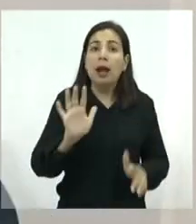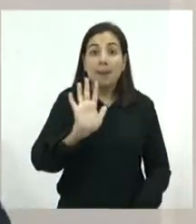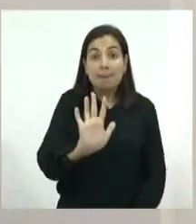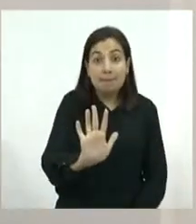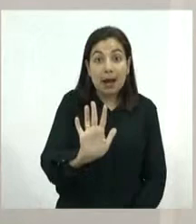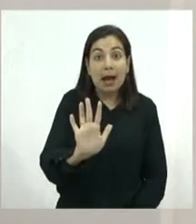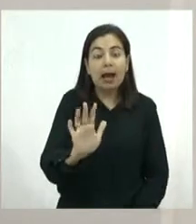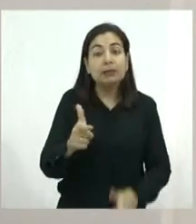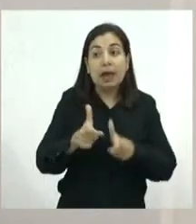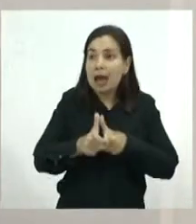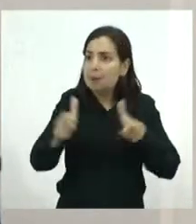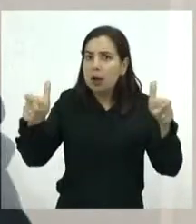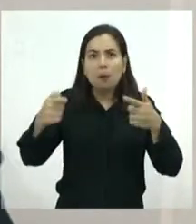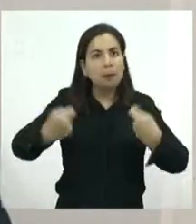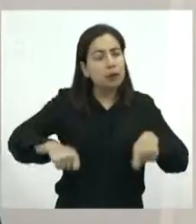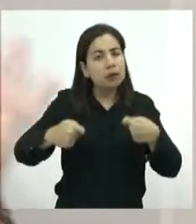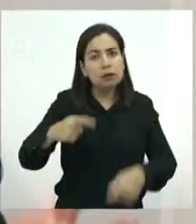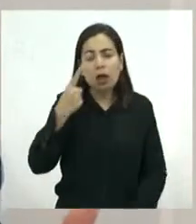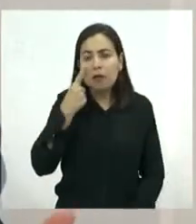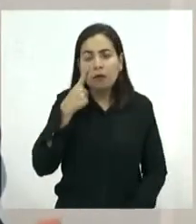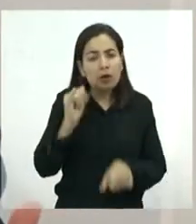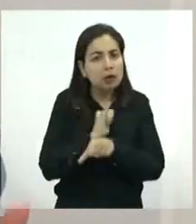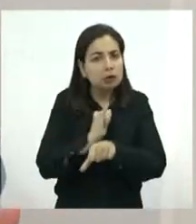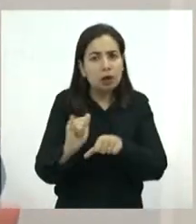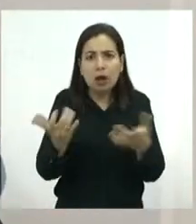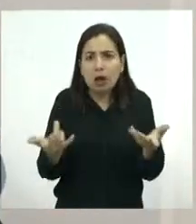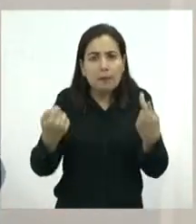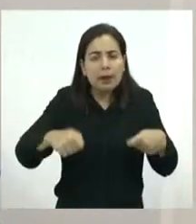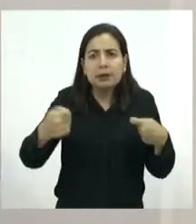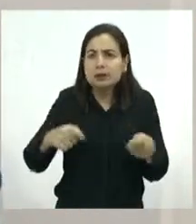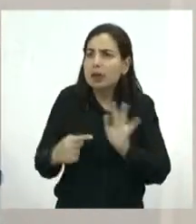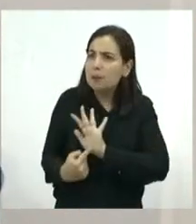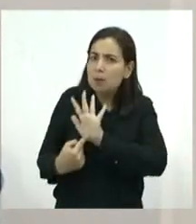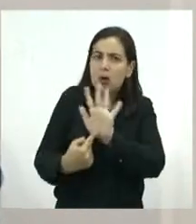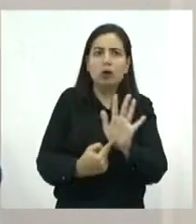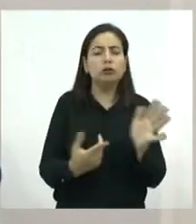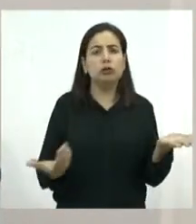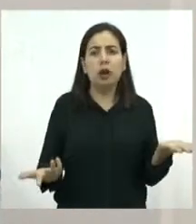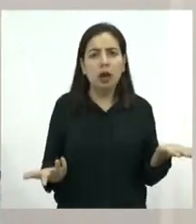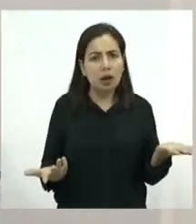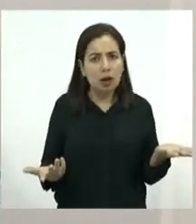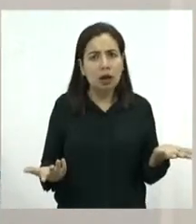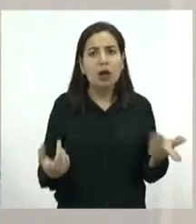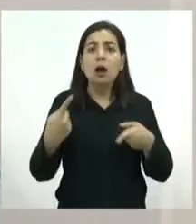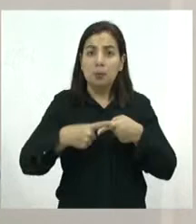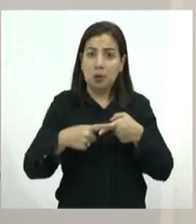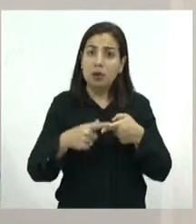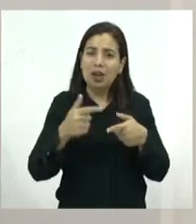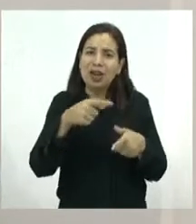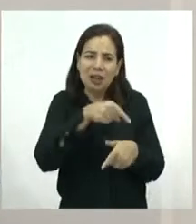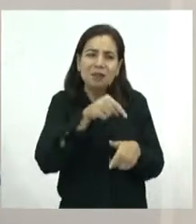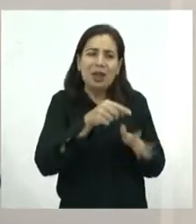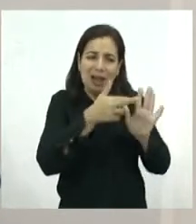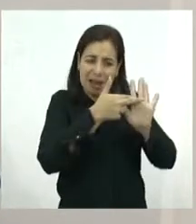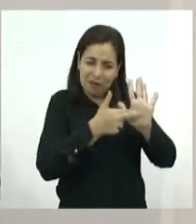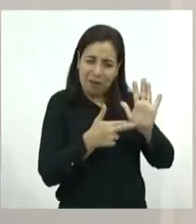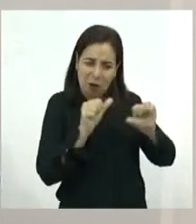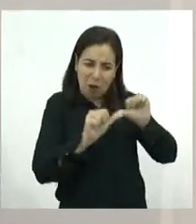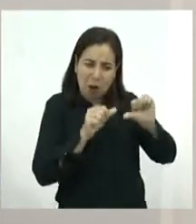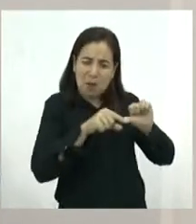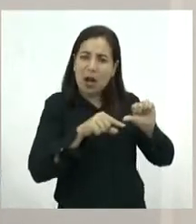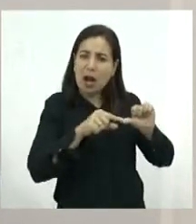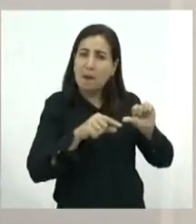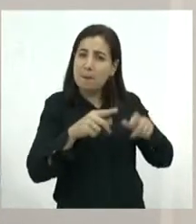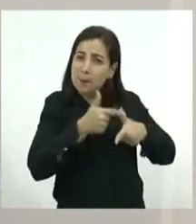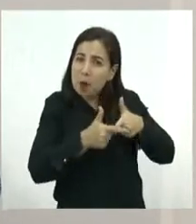na sua maioria, precisa ser tratado, precisa ser aberto para o povo brasileiro. Eu acho que o grande problema dessa reforma, Paulo, é porque o